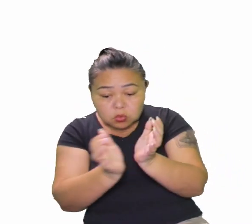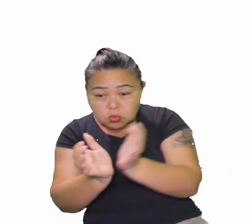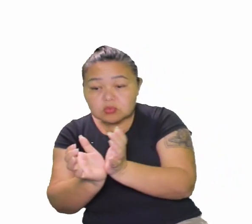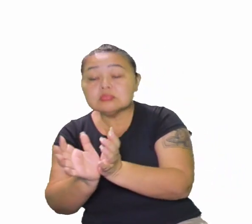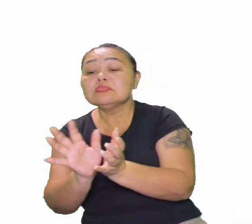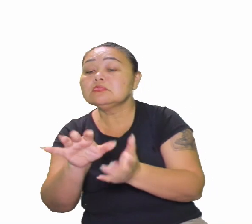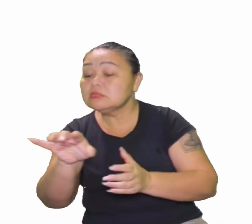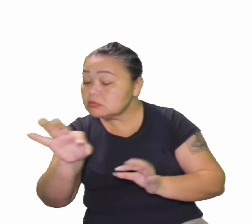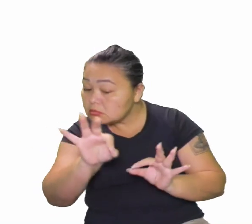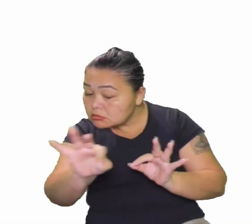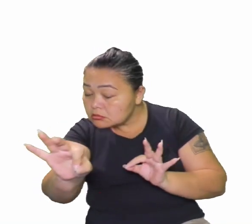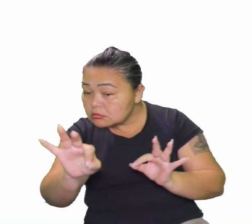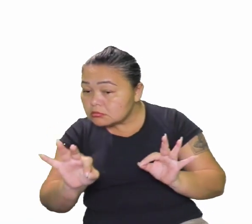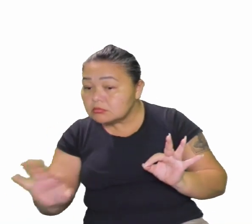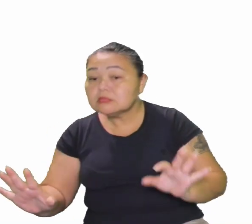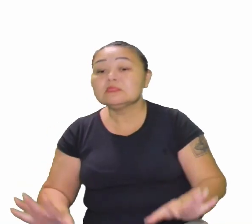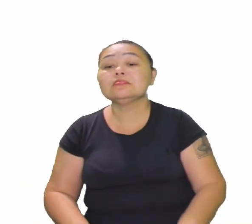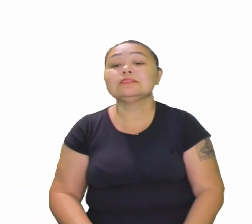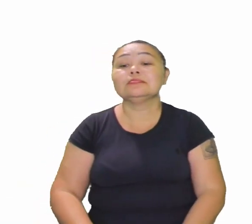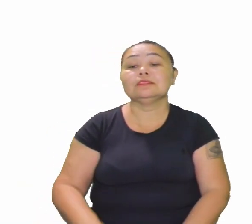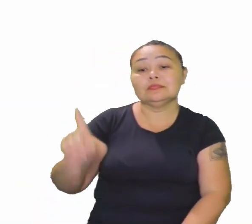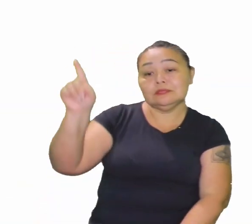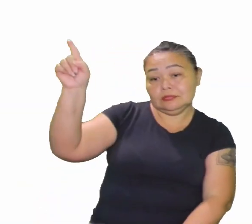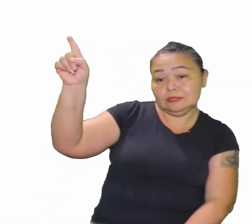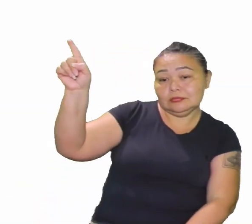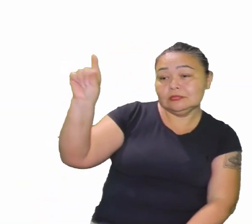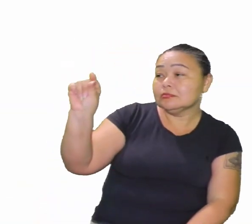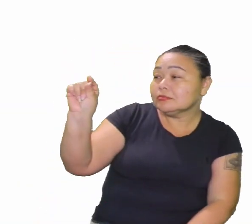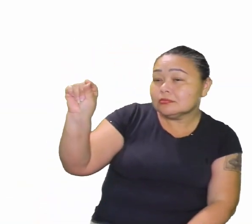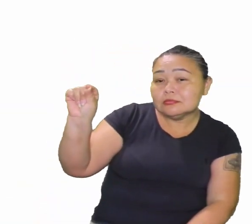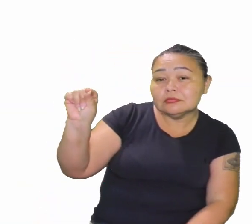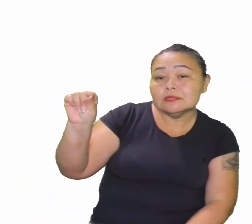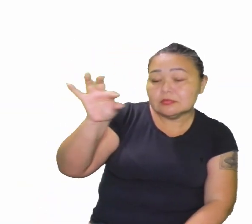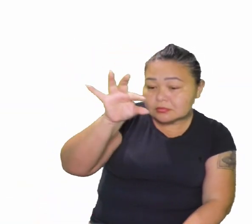subgrupos de 100 cada. Então, as 4